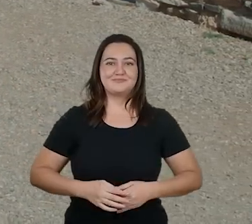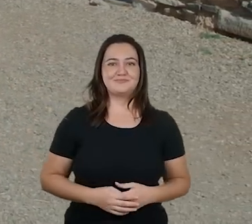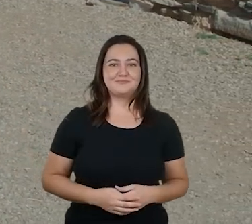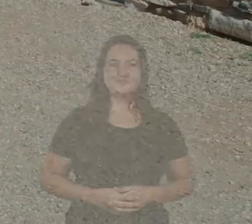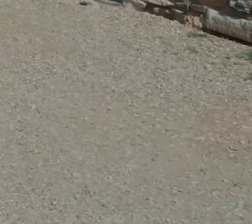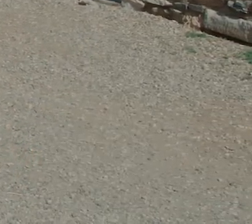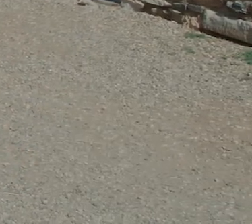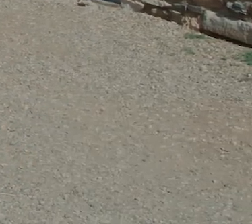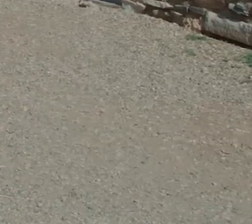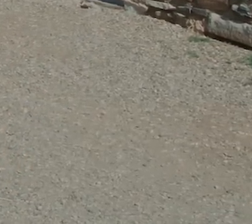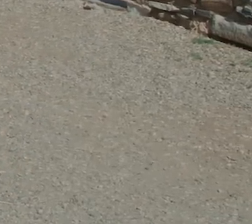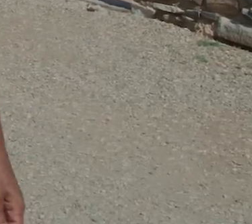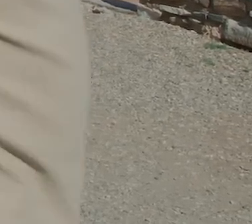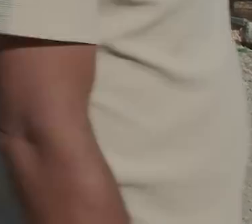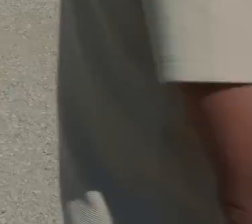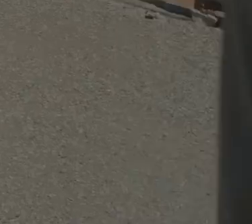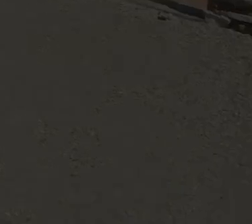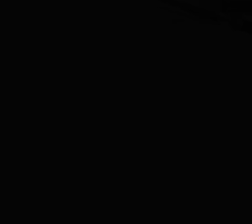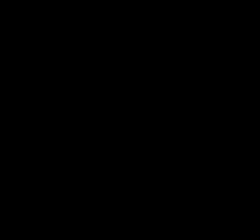história do cristianismo.